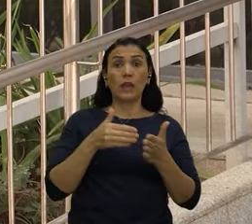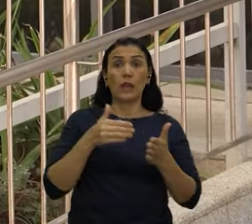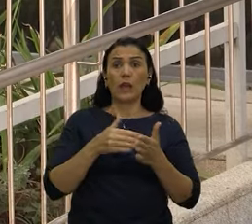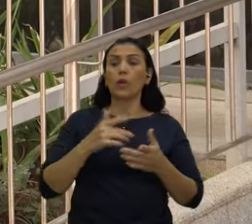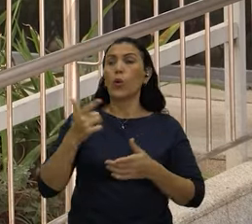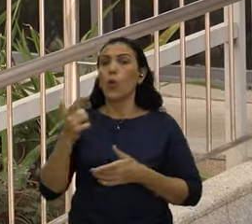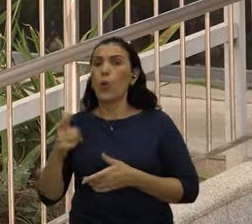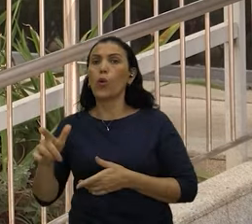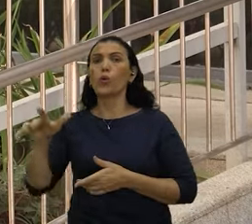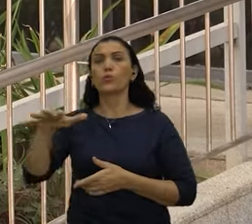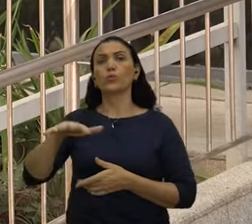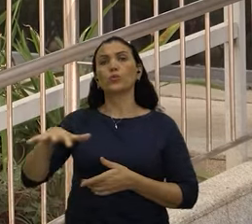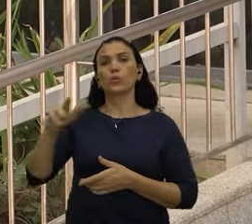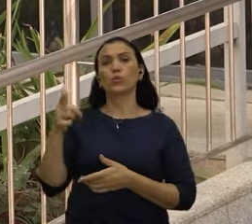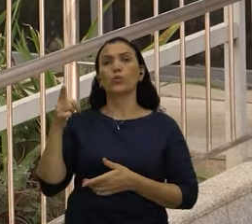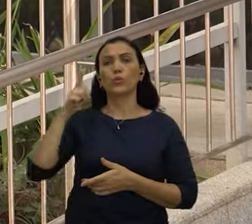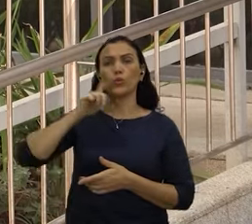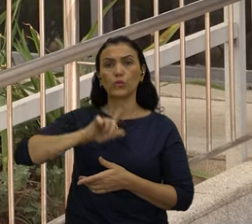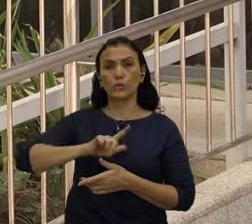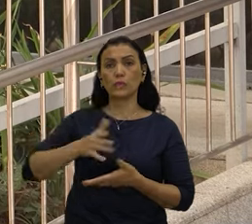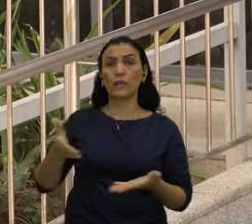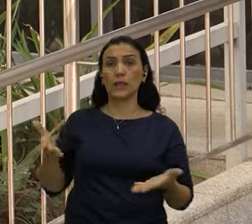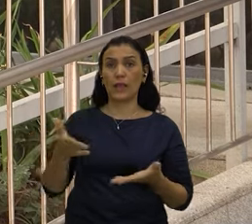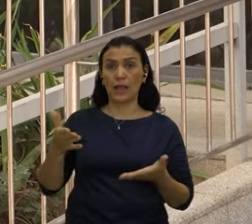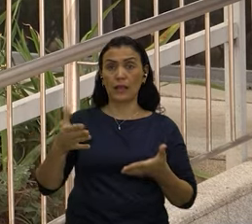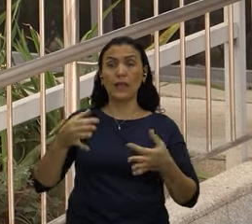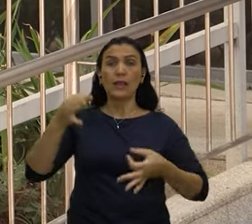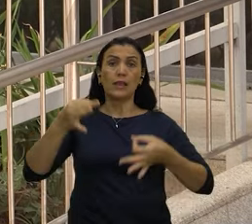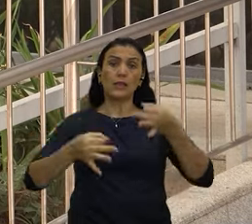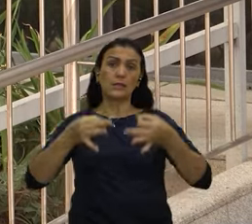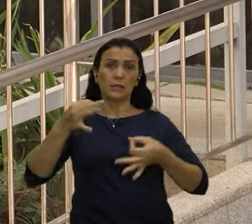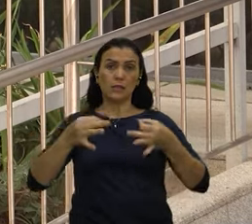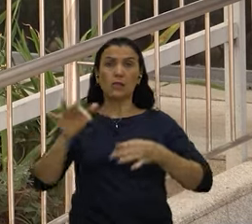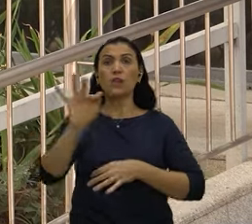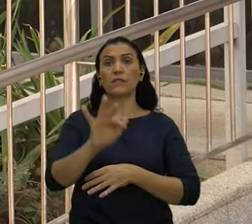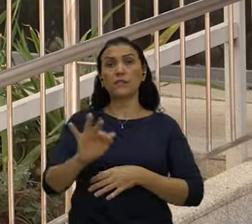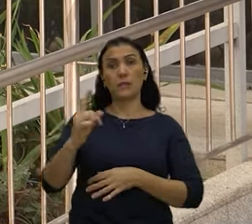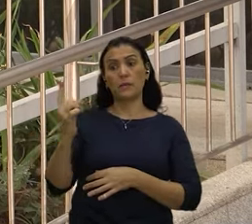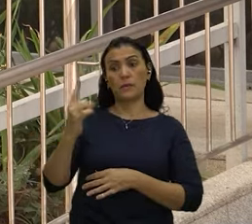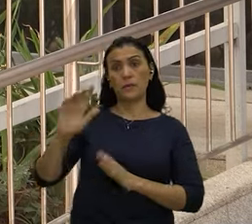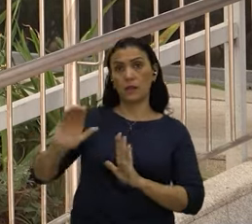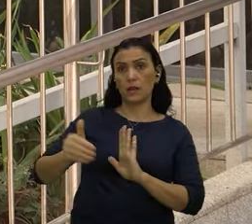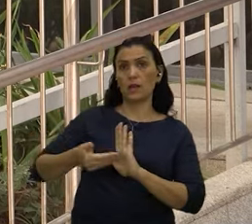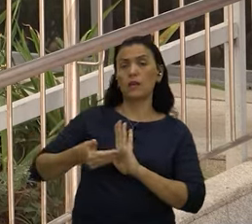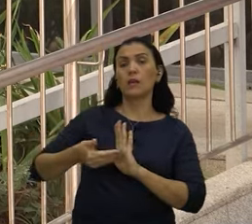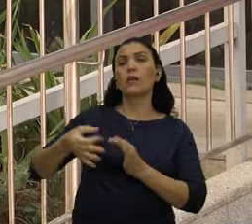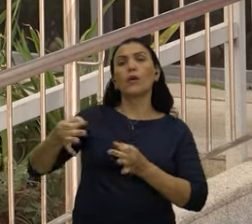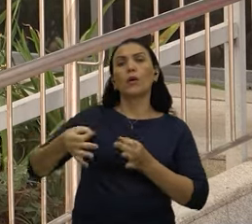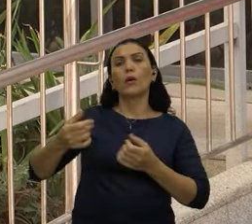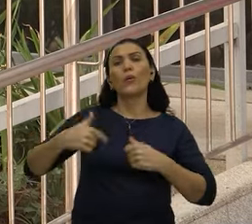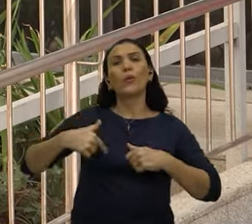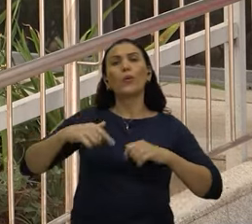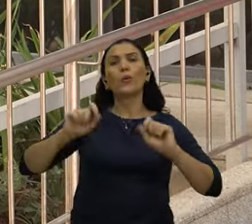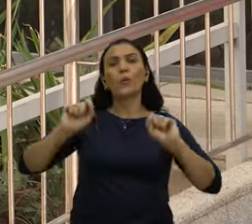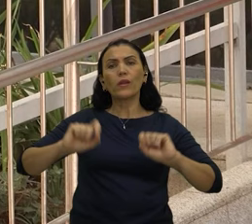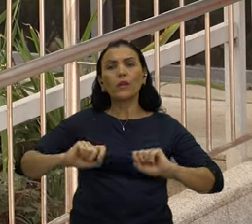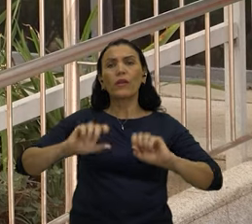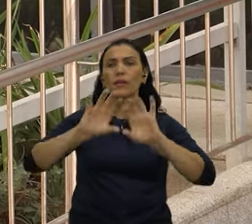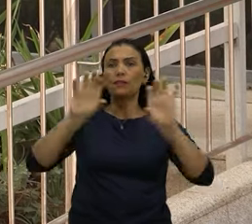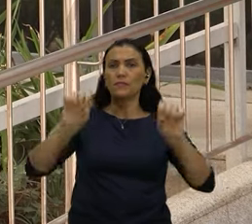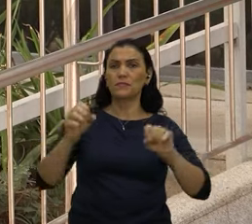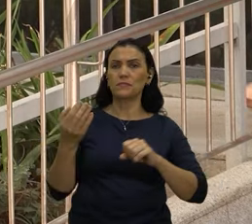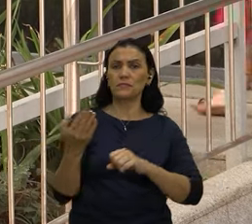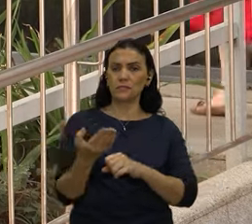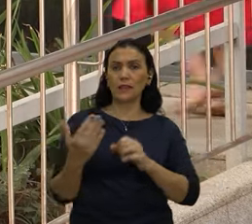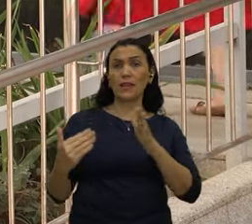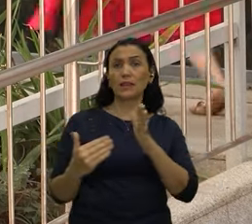aumento das tarifas. Em uma outra ação, ela conseguiu reverter aqui no Tribunal Regional Federal da Primeira Região uma decisão que havia suspendido o